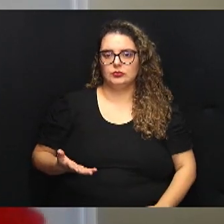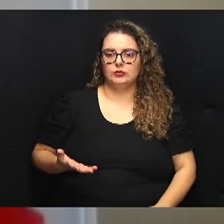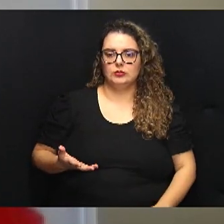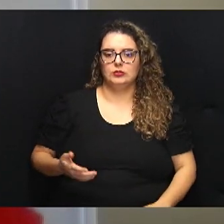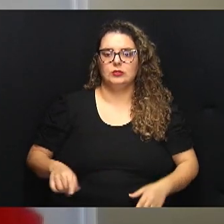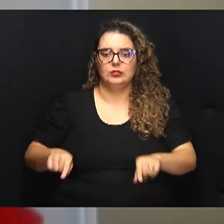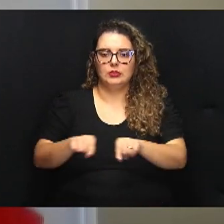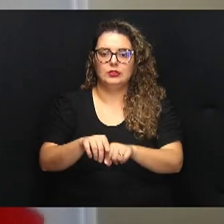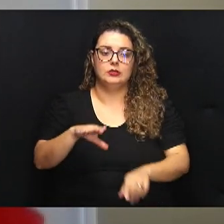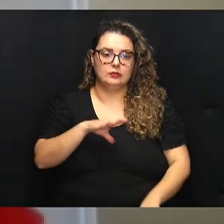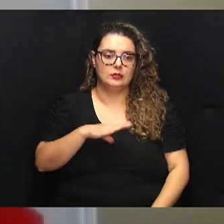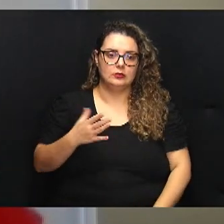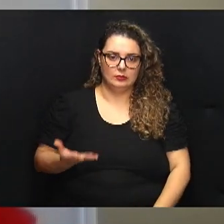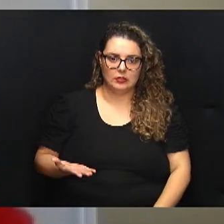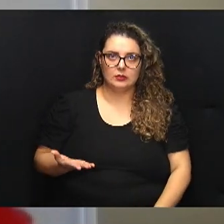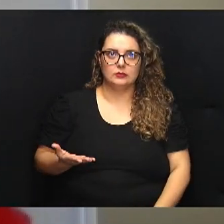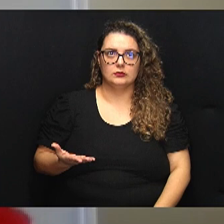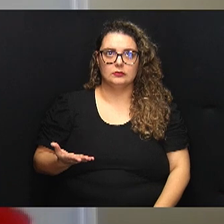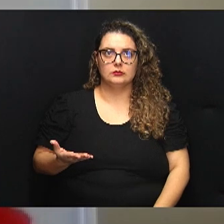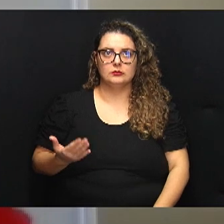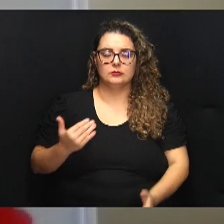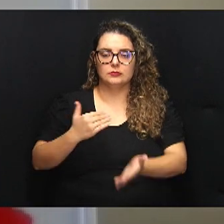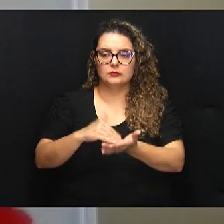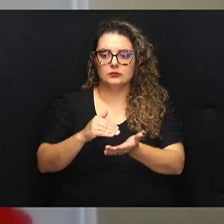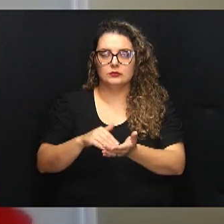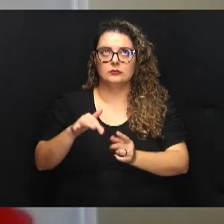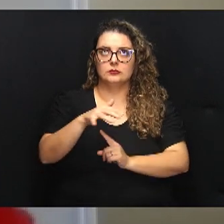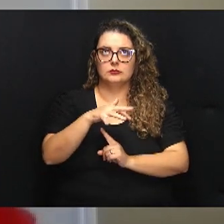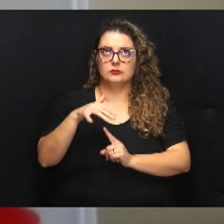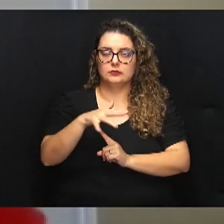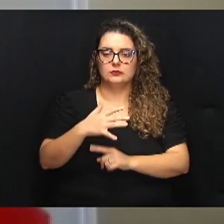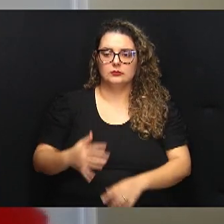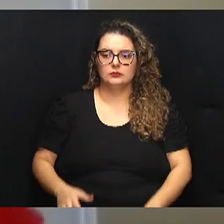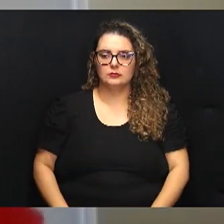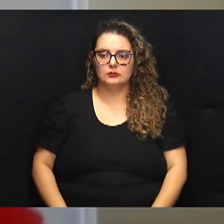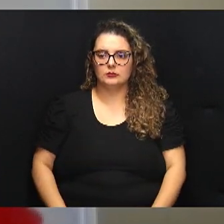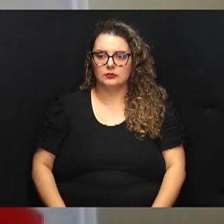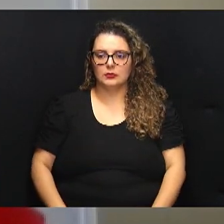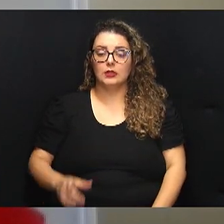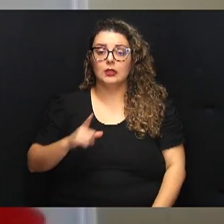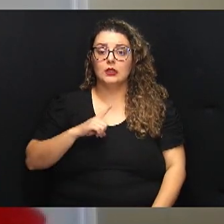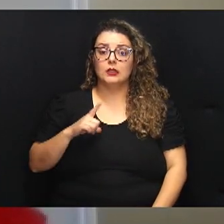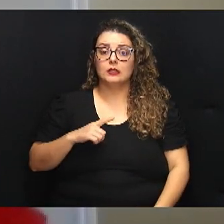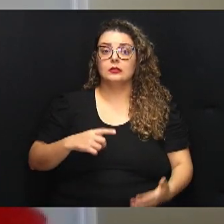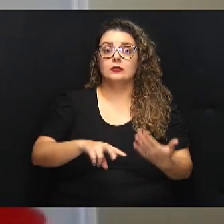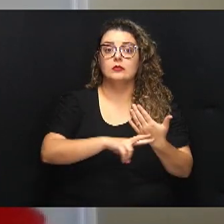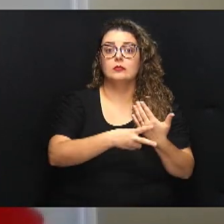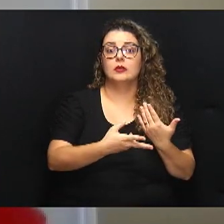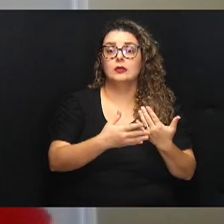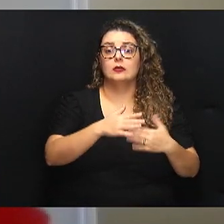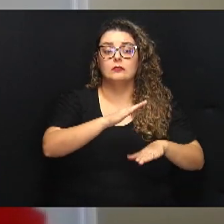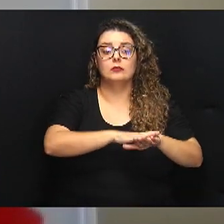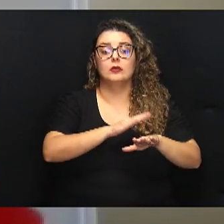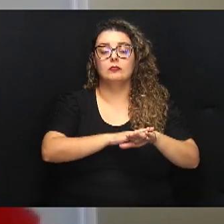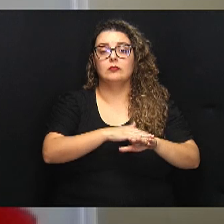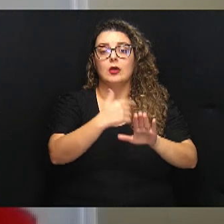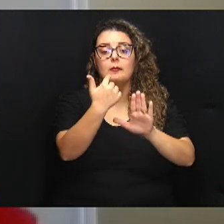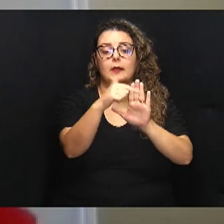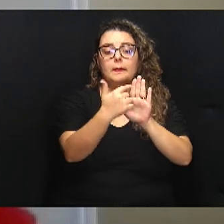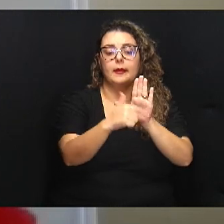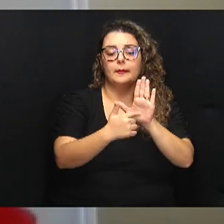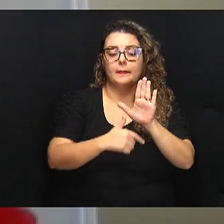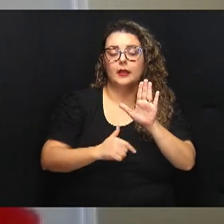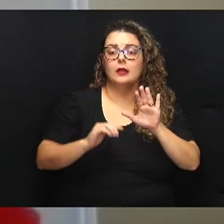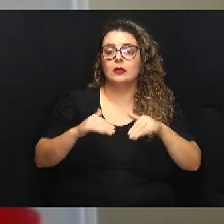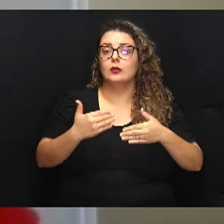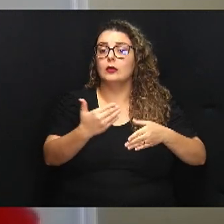e municipais, as secretarias de meio ambiente dos municípios, a atribuição de listar quais são os